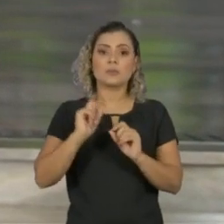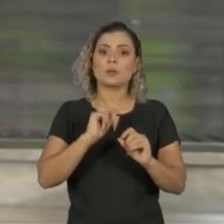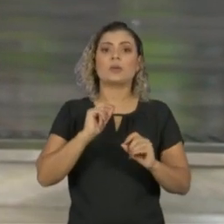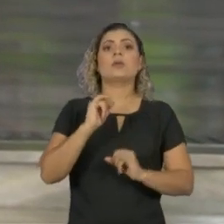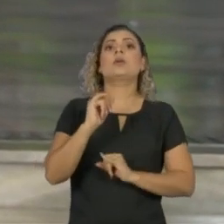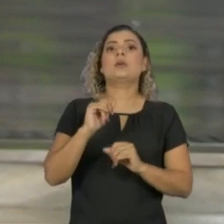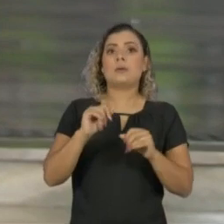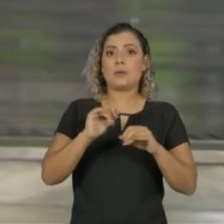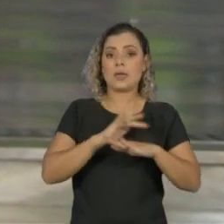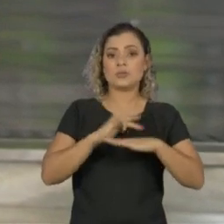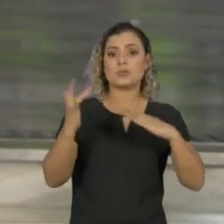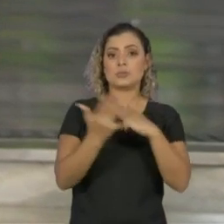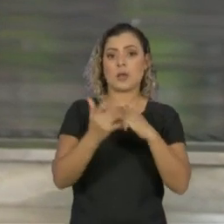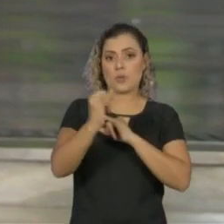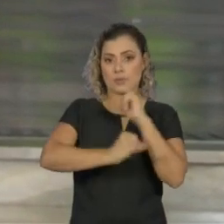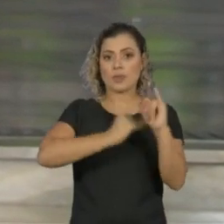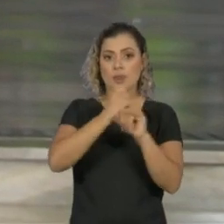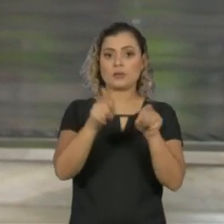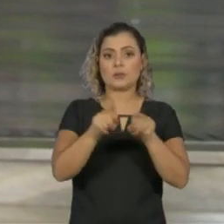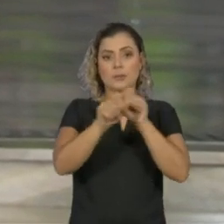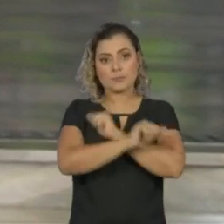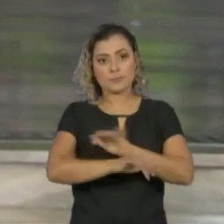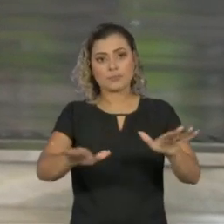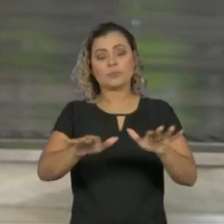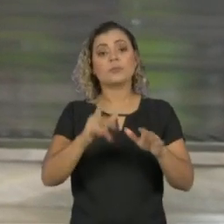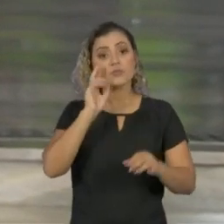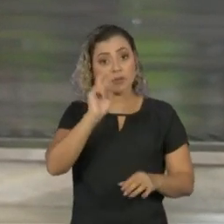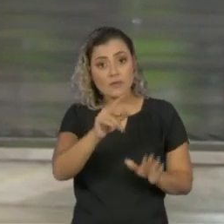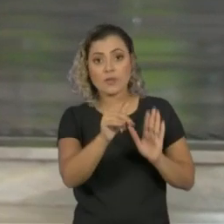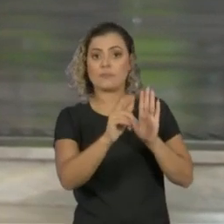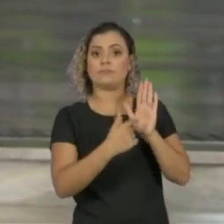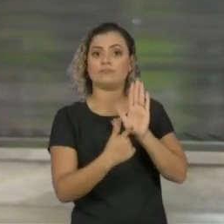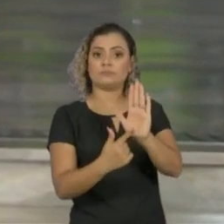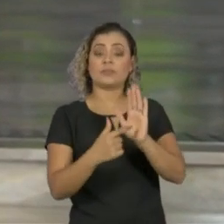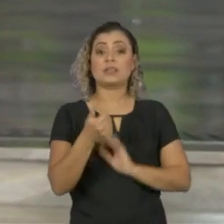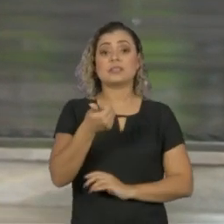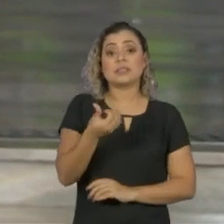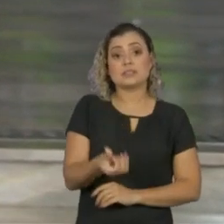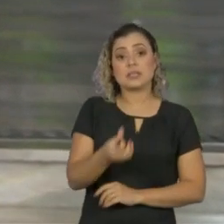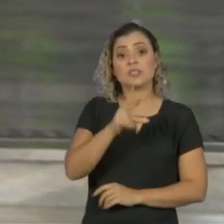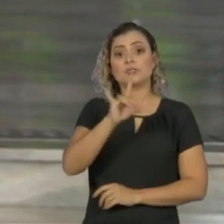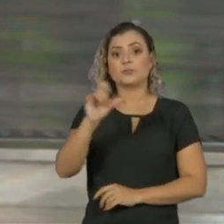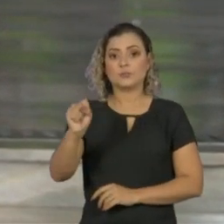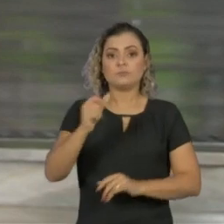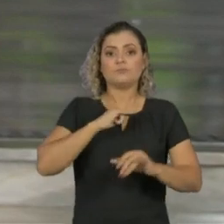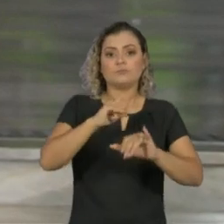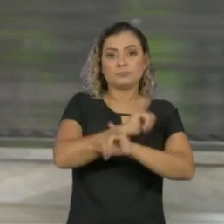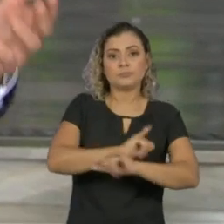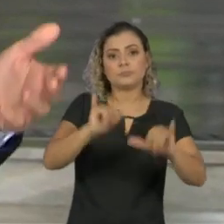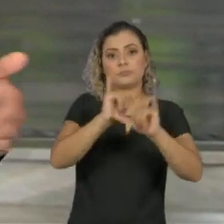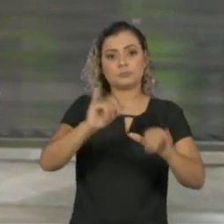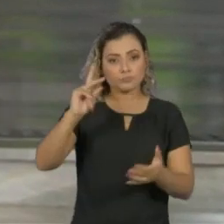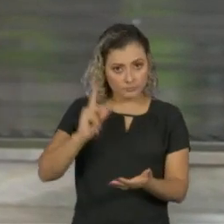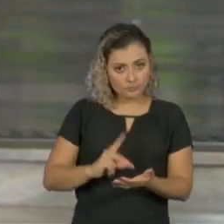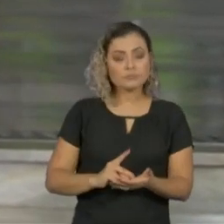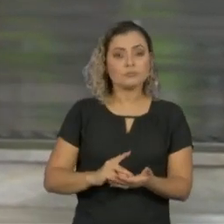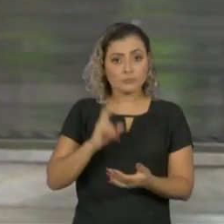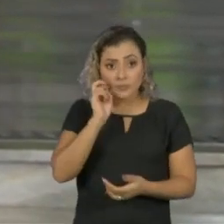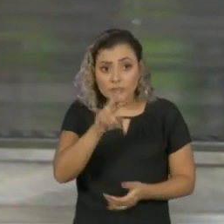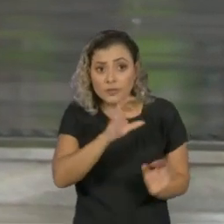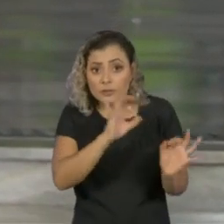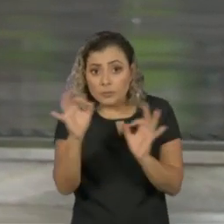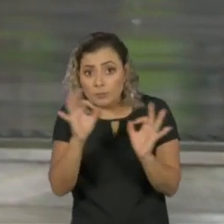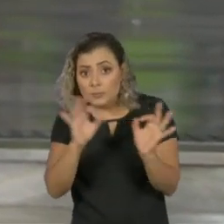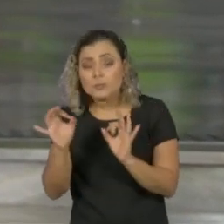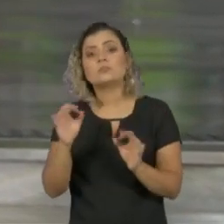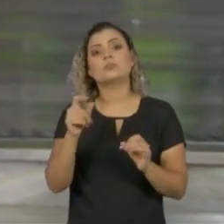redes sociais. Nós estamos há 16 dias com campanha no ar, vocês têm assistido, têm visto,